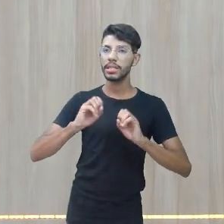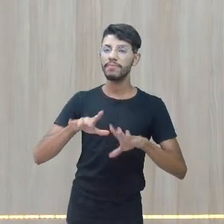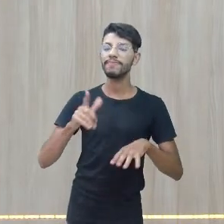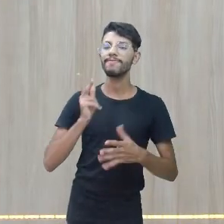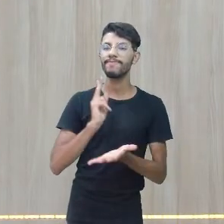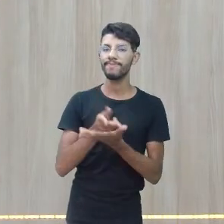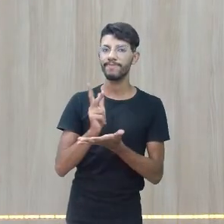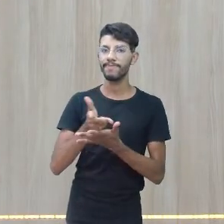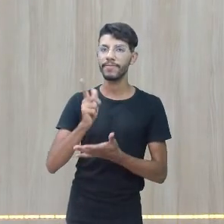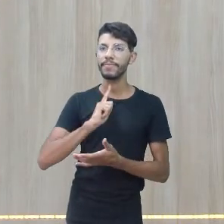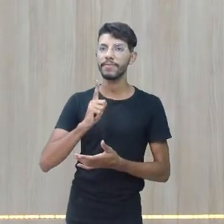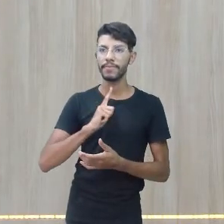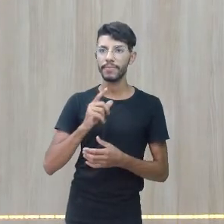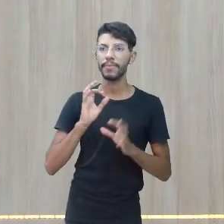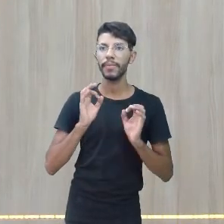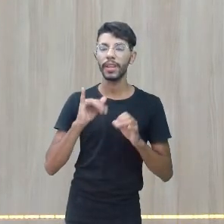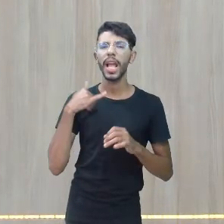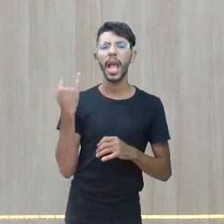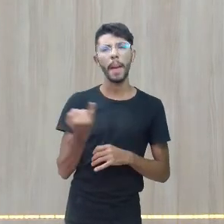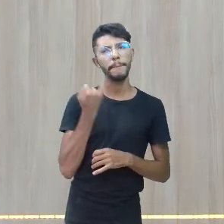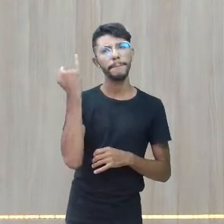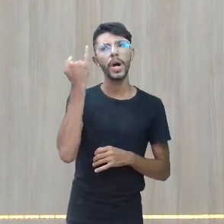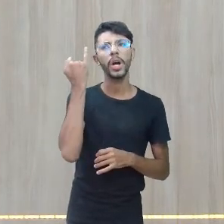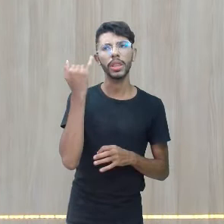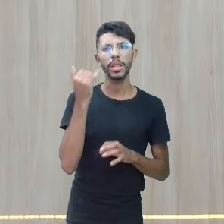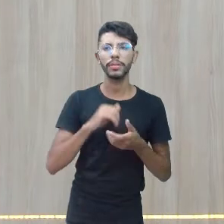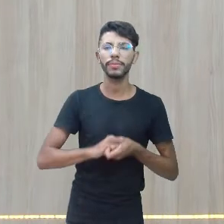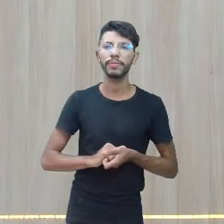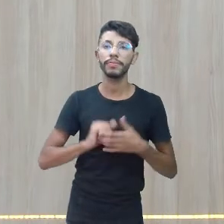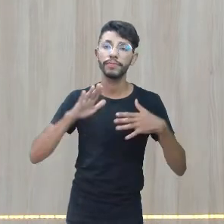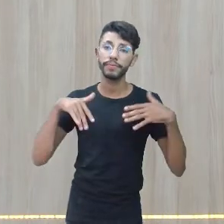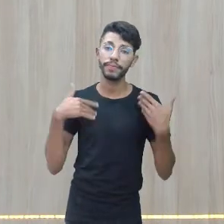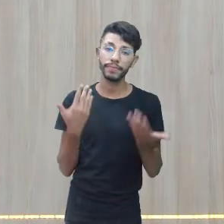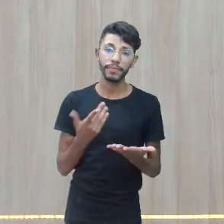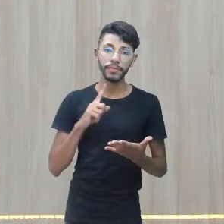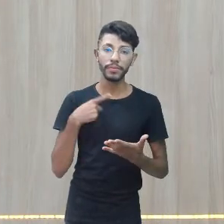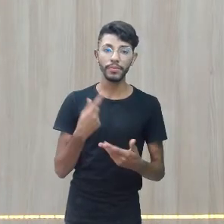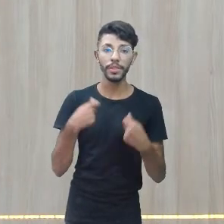um ensinamento, isso é muito importante. E aí nós